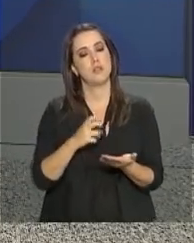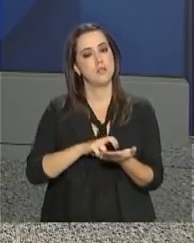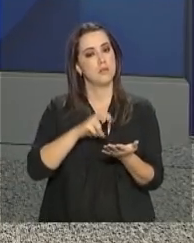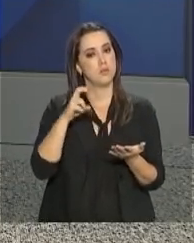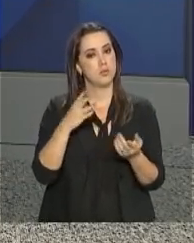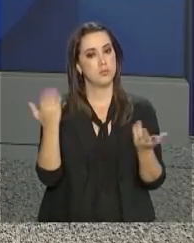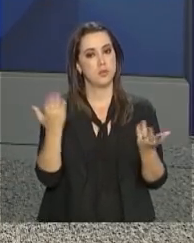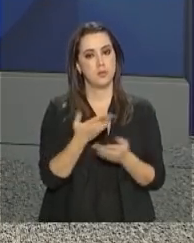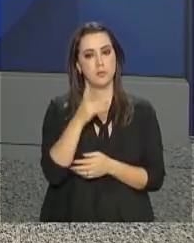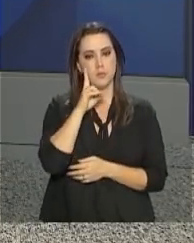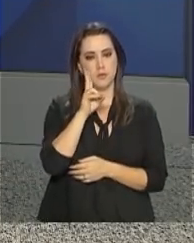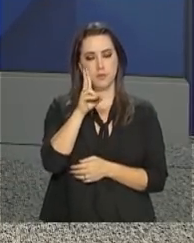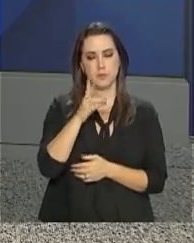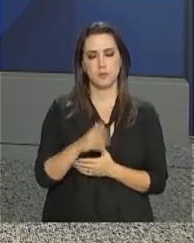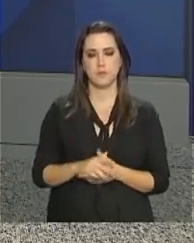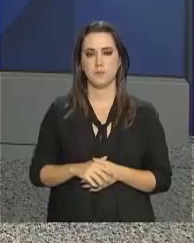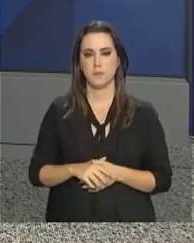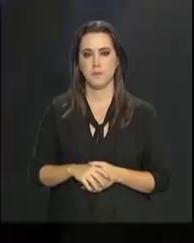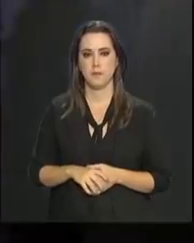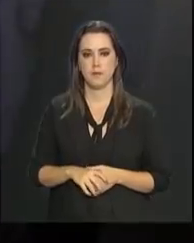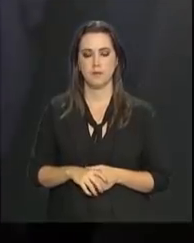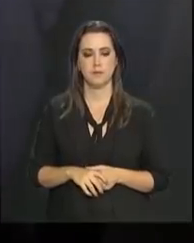márcia fernandes acompanhou